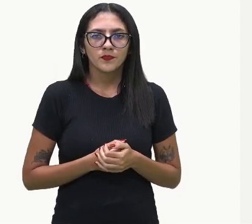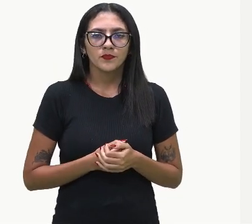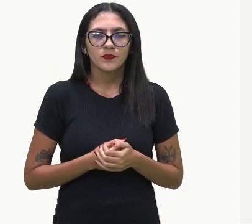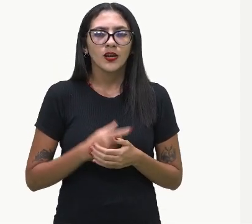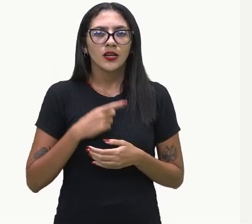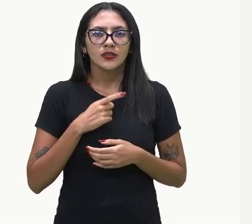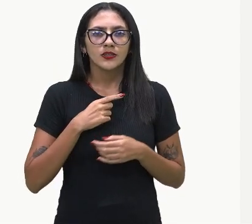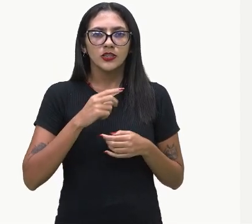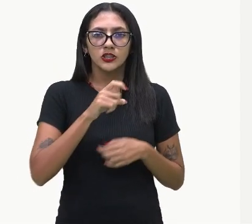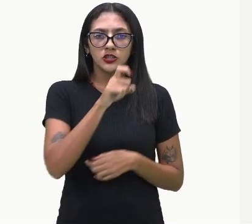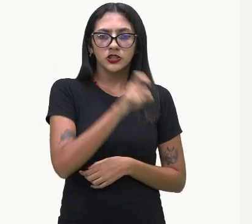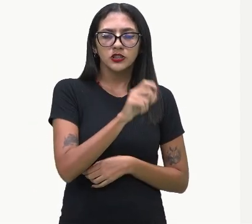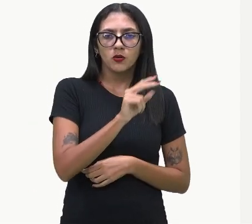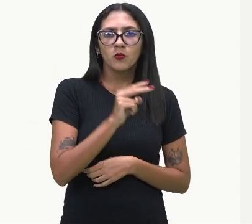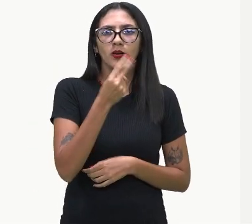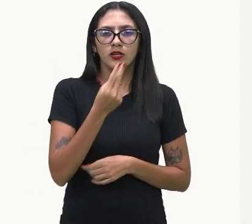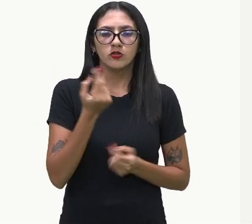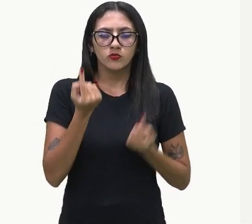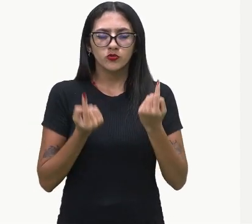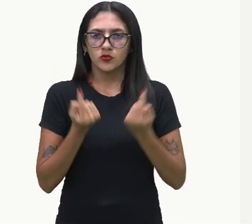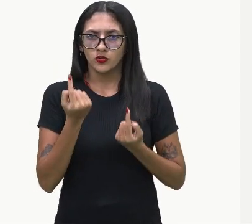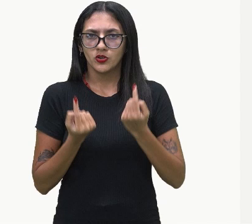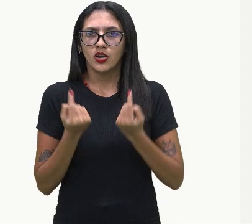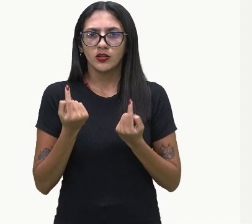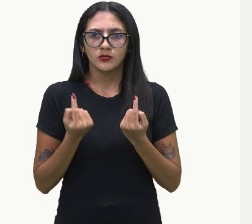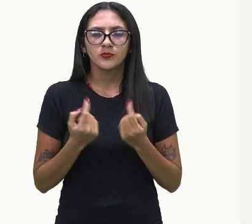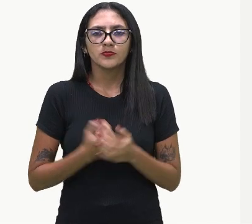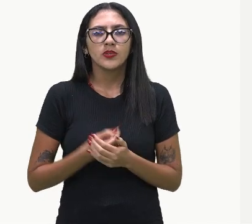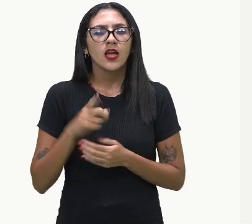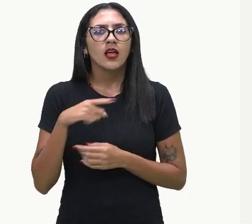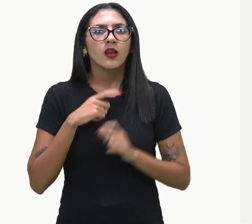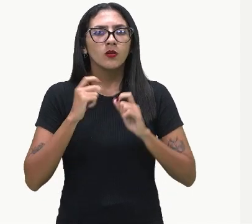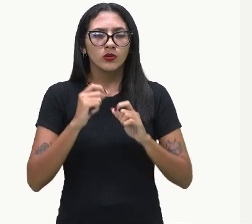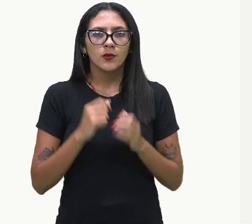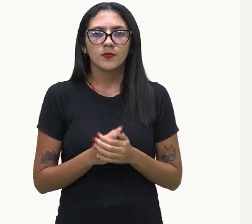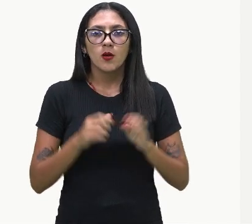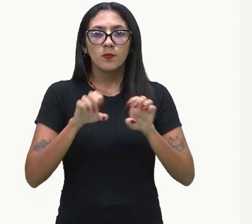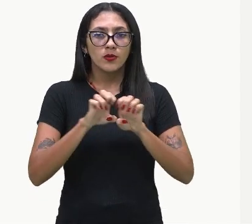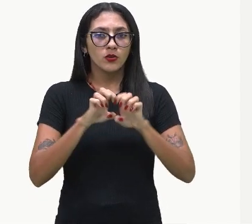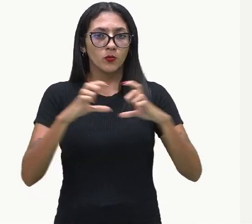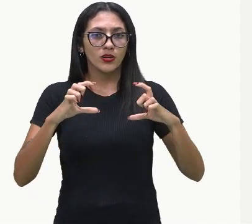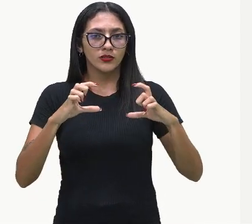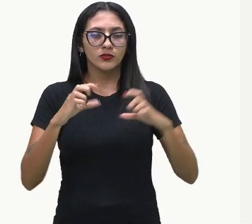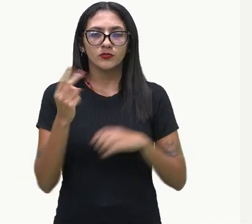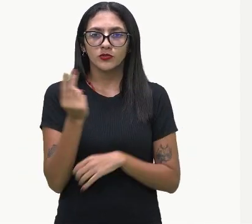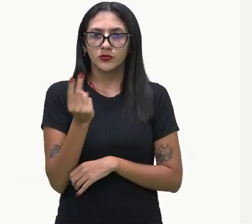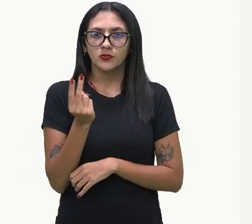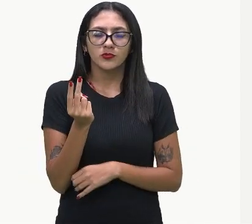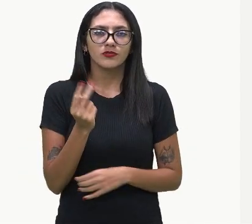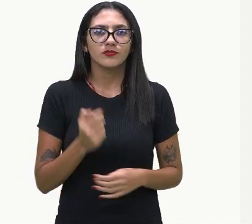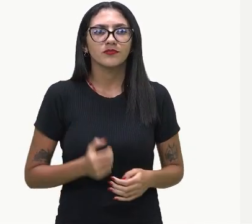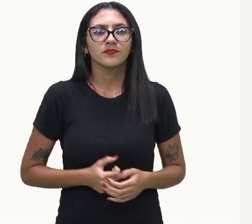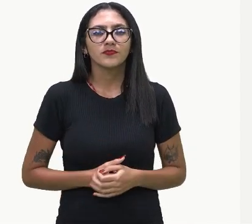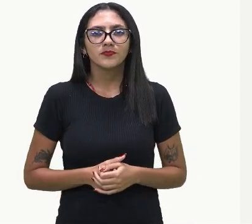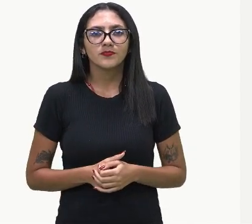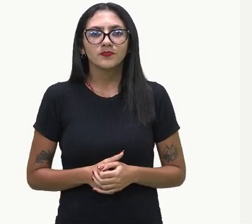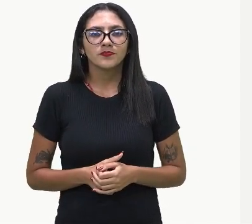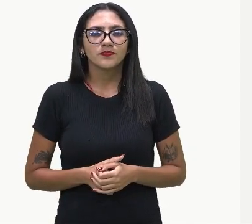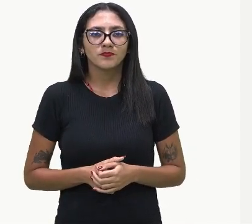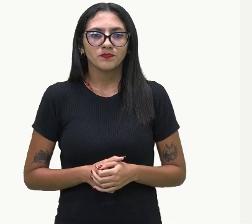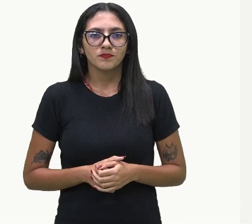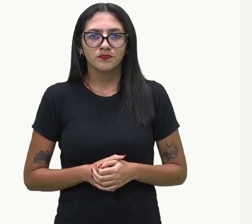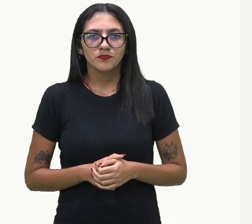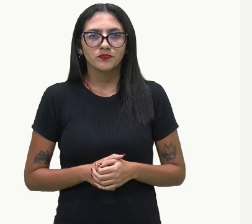x ao quadrado. X ao quadrado é uma equação do segundo grau. Tá? Então vamos